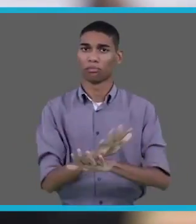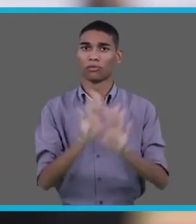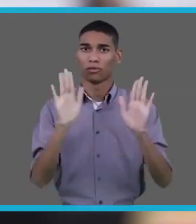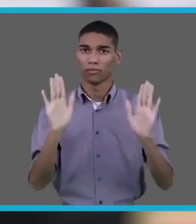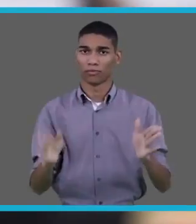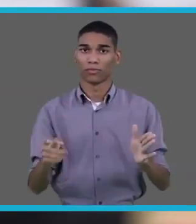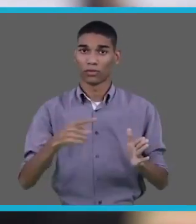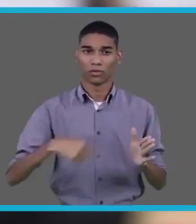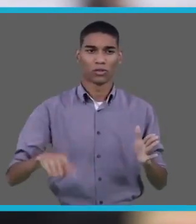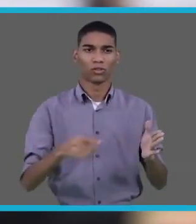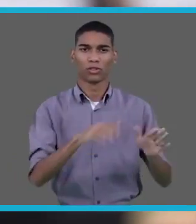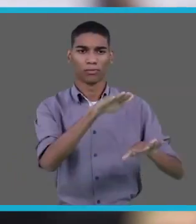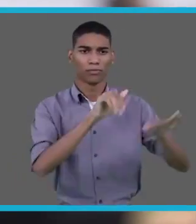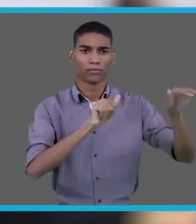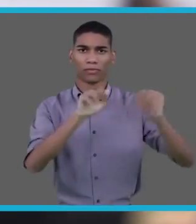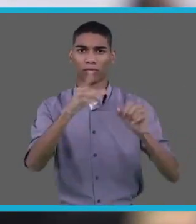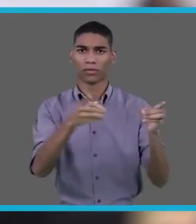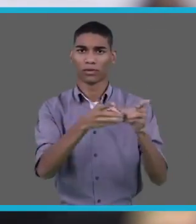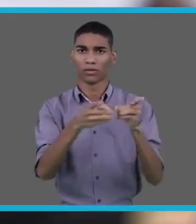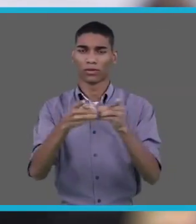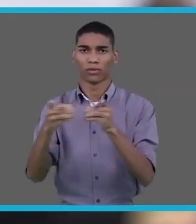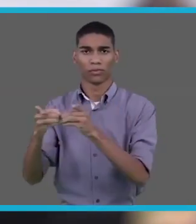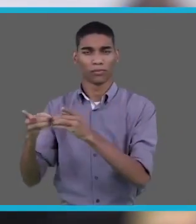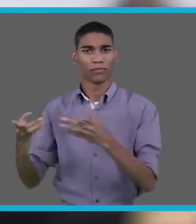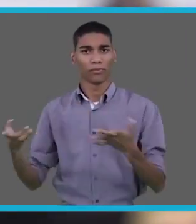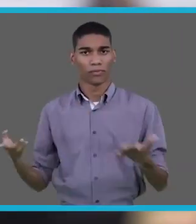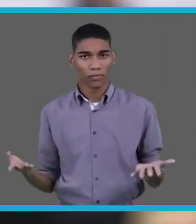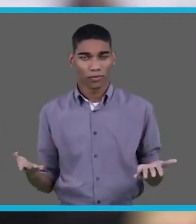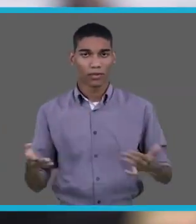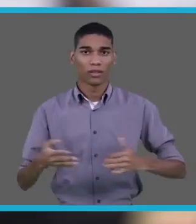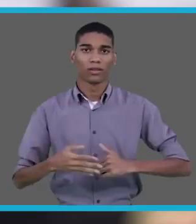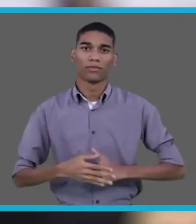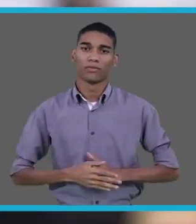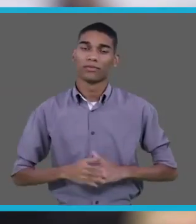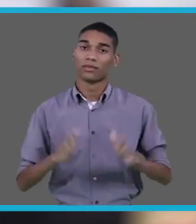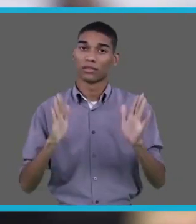pronto, já estamos prospectando clientes, já para fechar alguns.